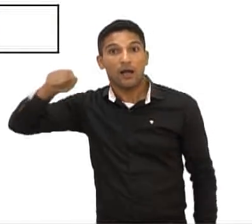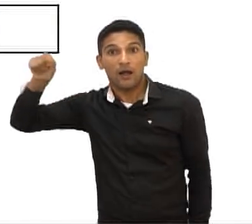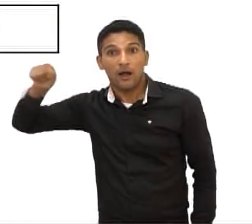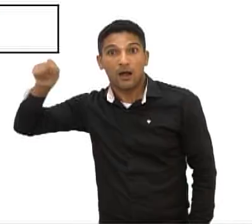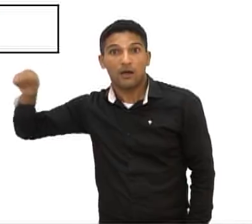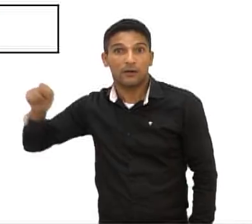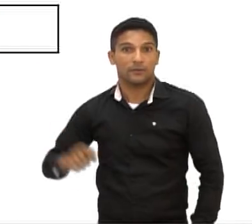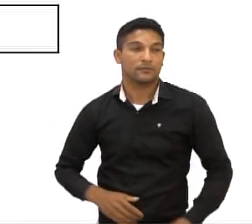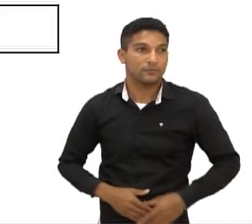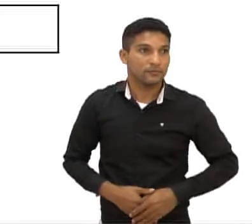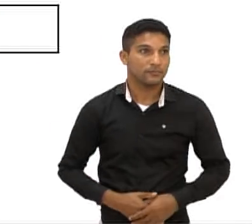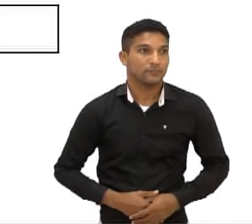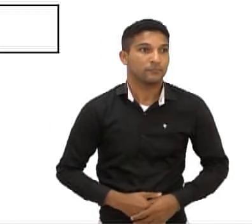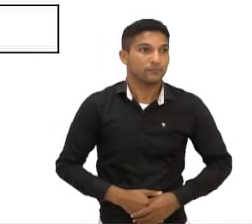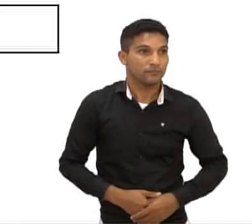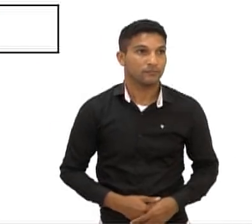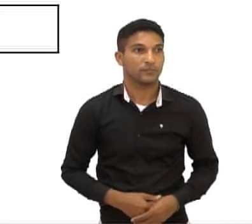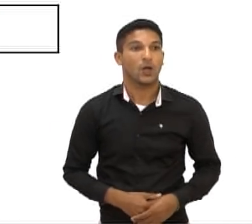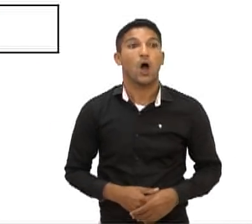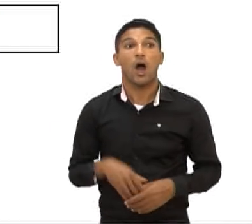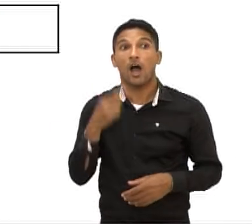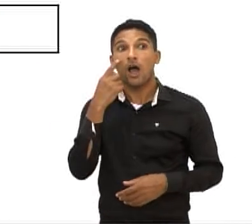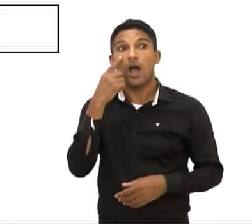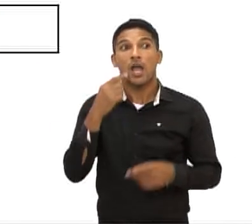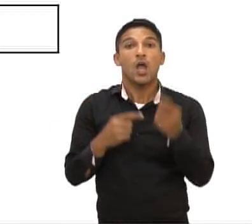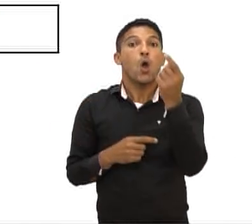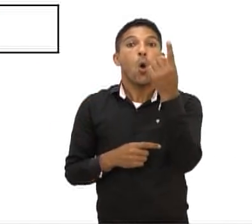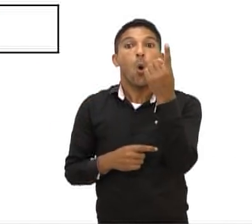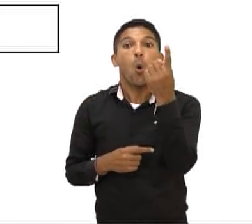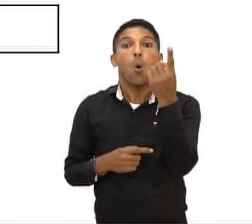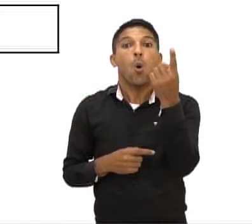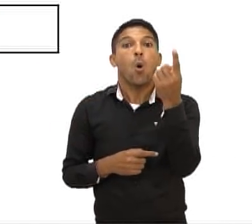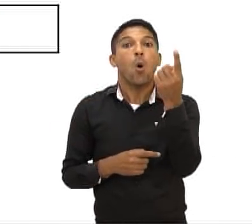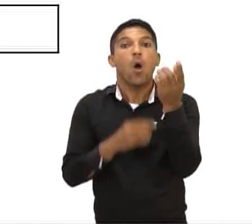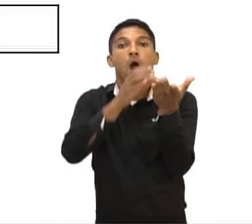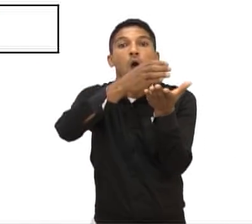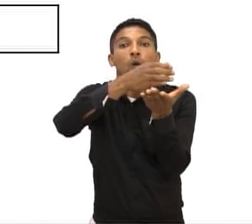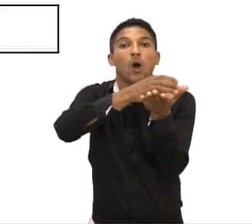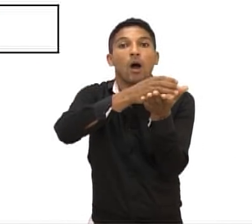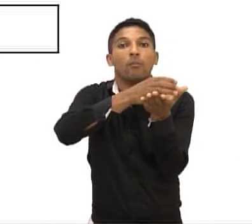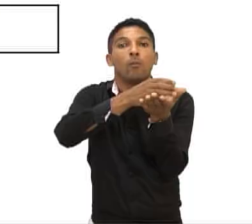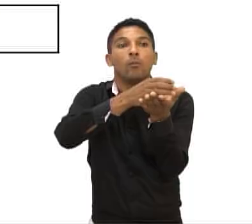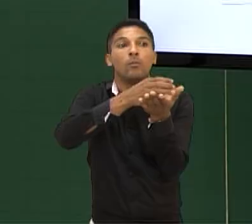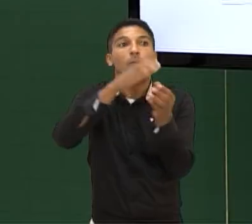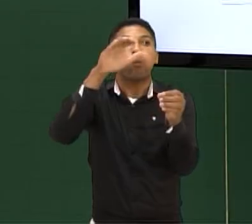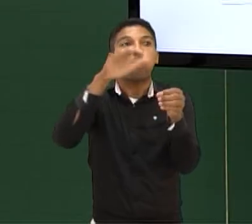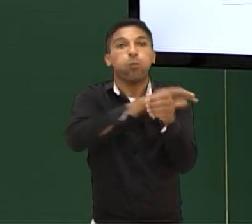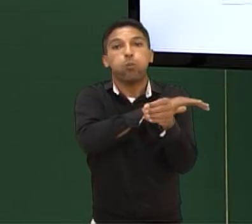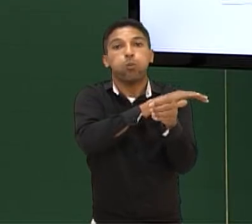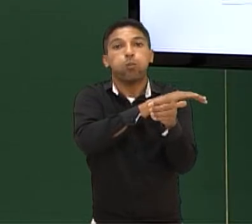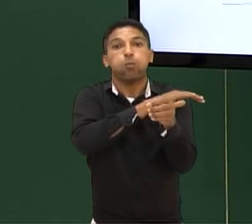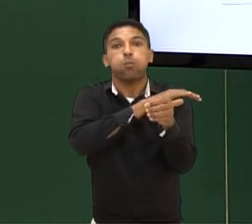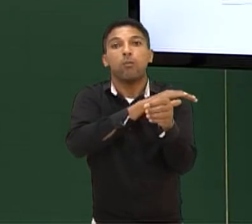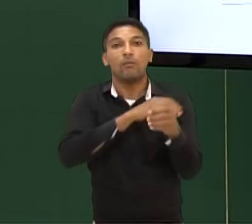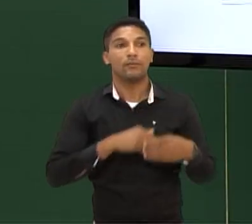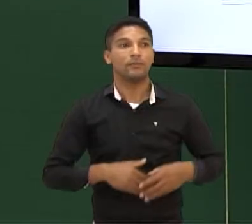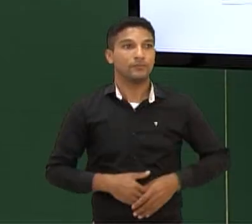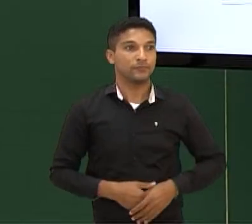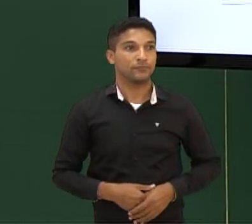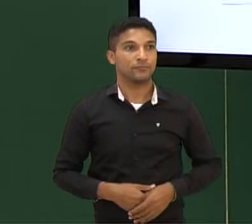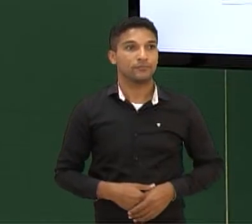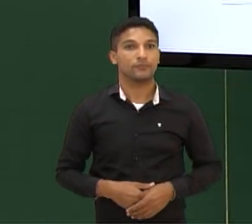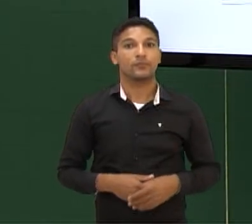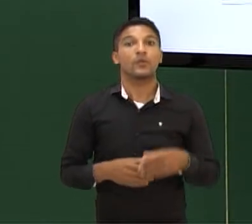Então, aqui eu tenho lá, né? Eu tinha 1 copo inteiro. Então, eu tenho 1 copo inteiro, mais 1 copo inteiro, mais meio do